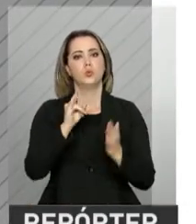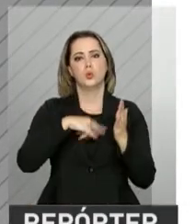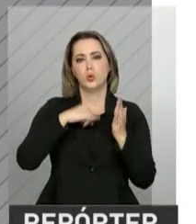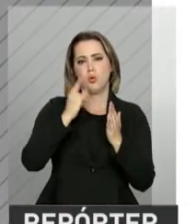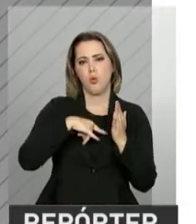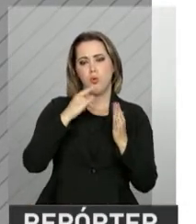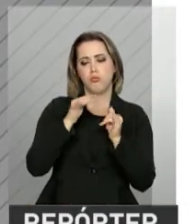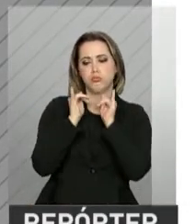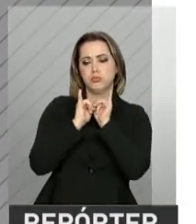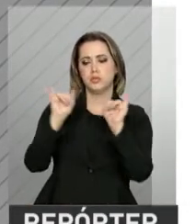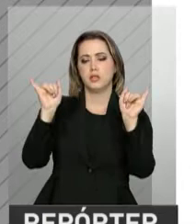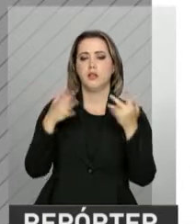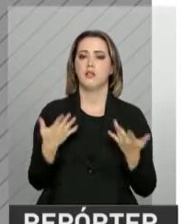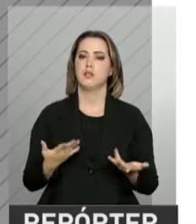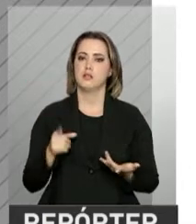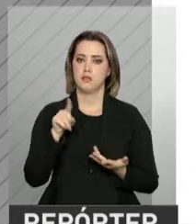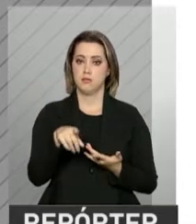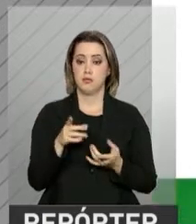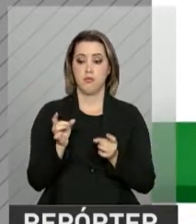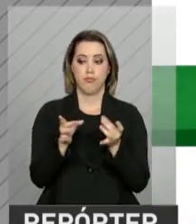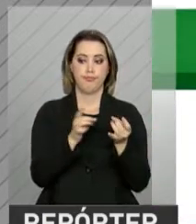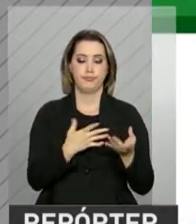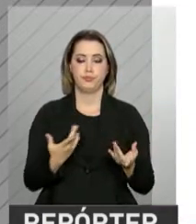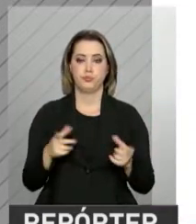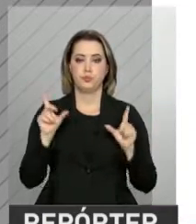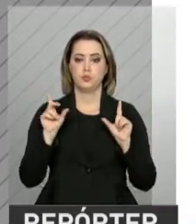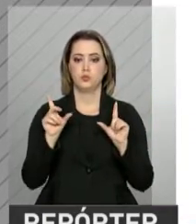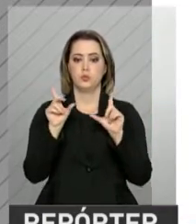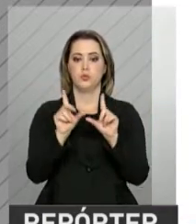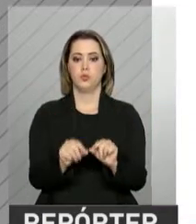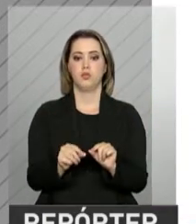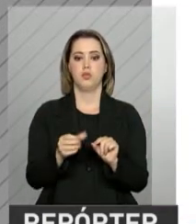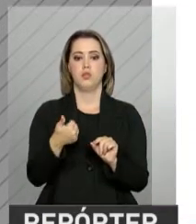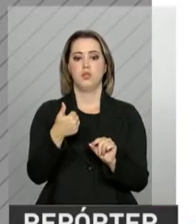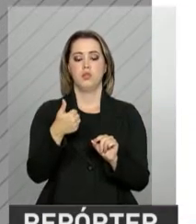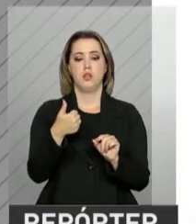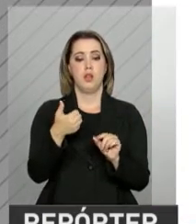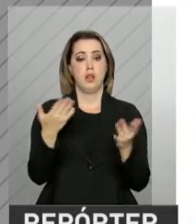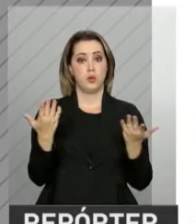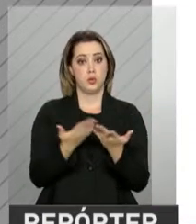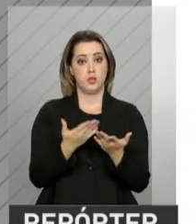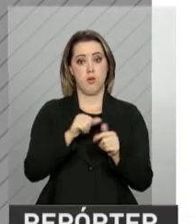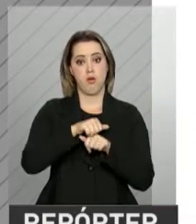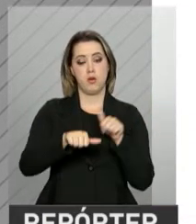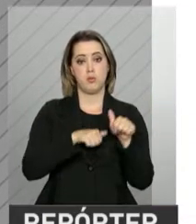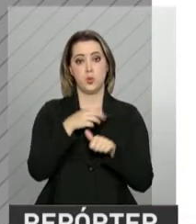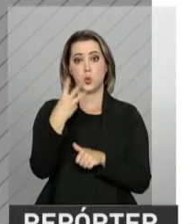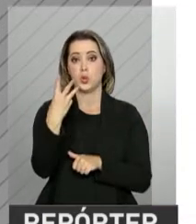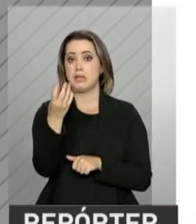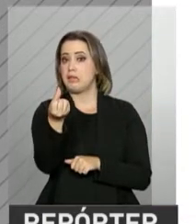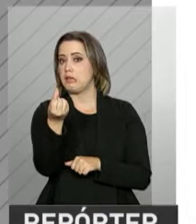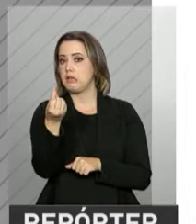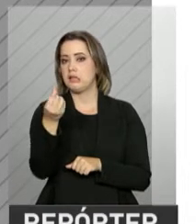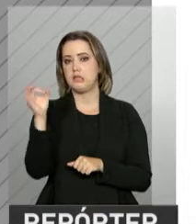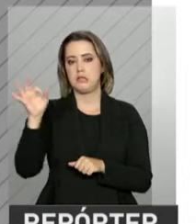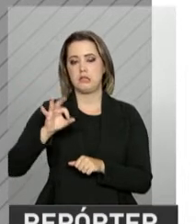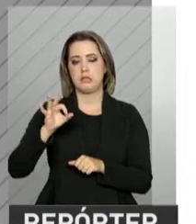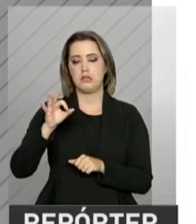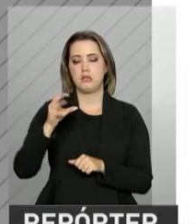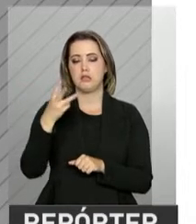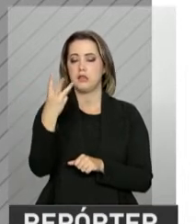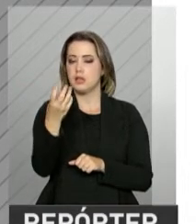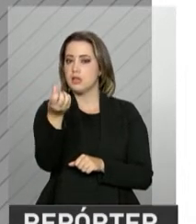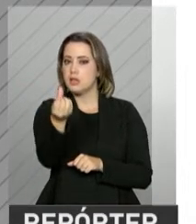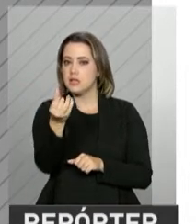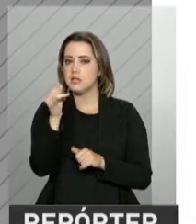em uma declaração única de exportação, a redução de quase 100 para 36 o número de informações